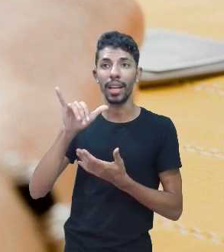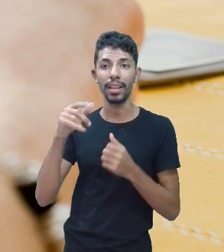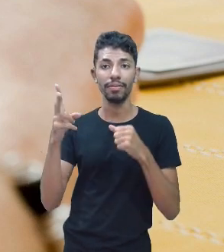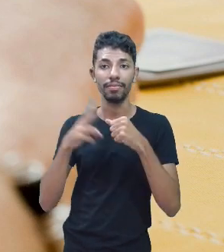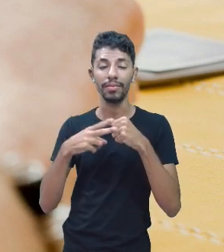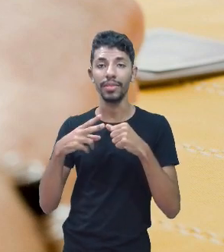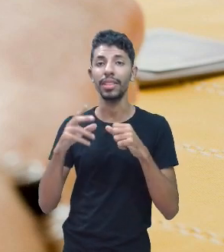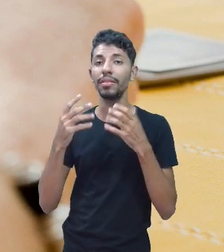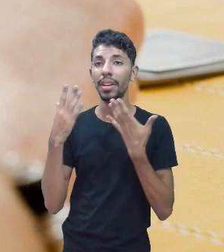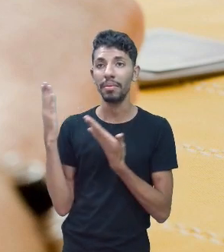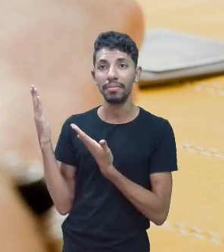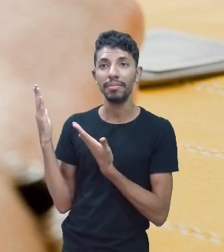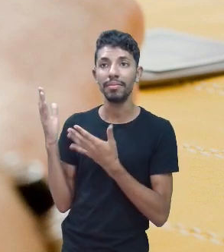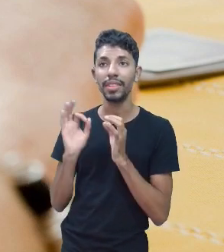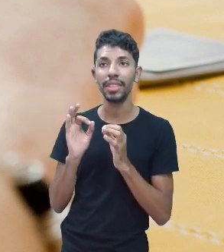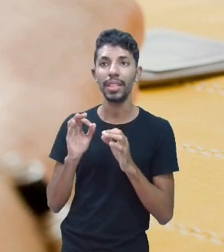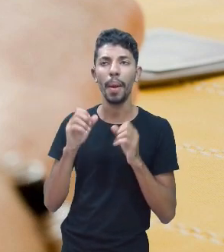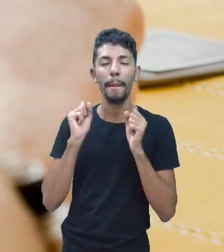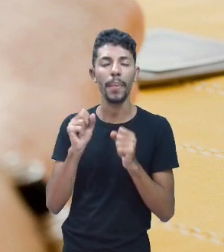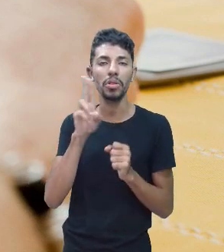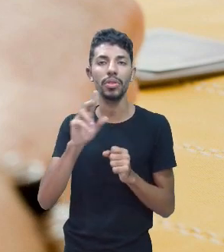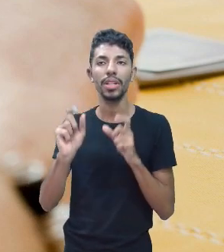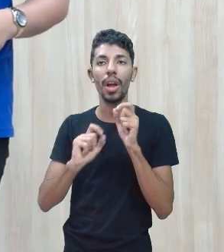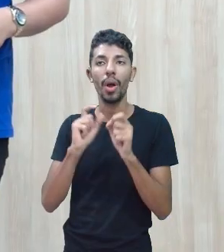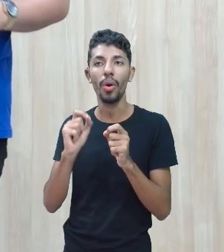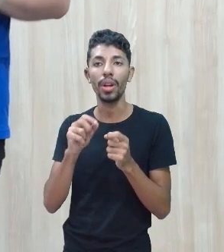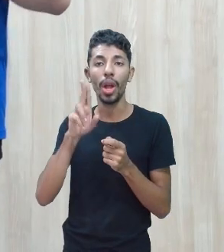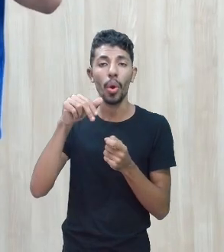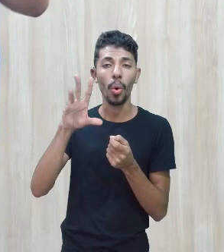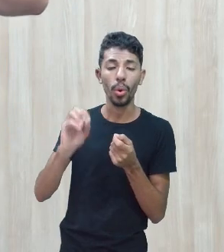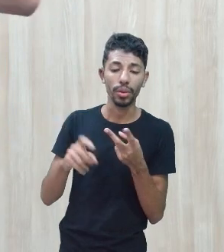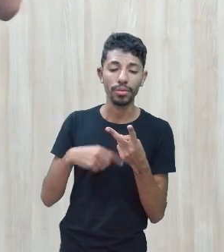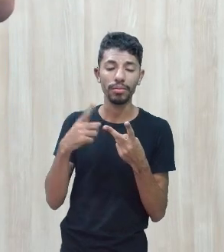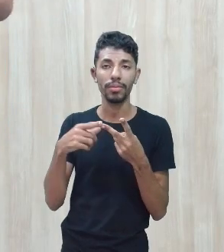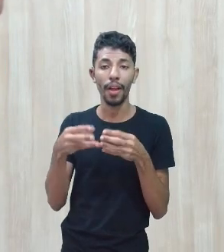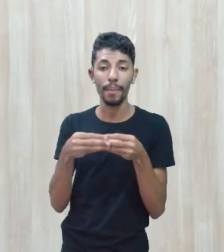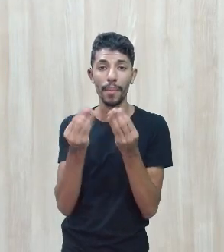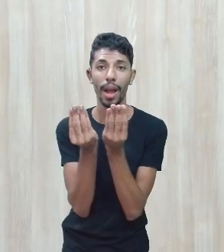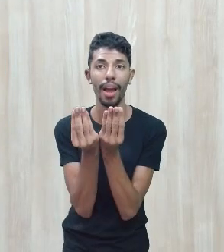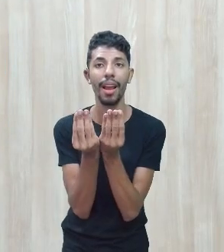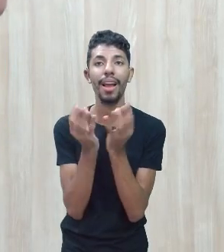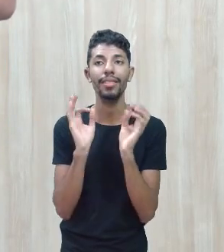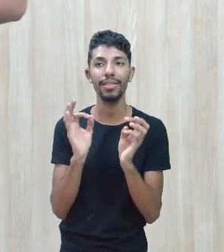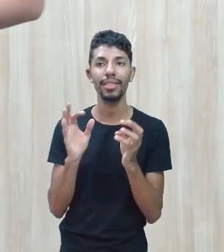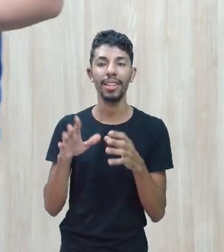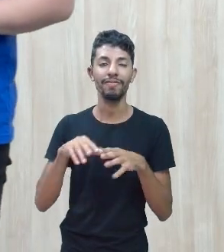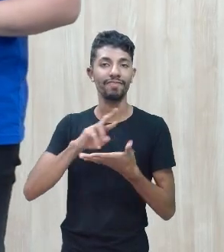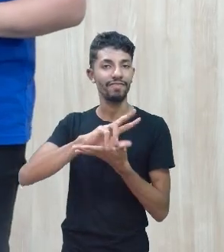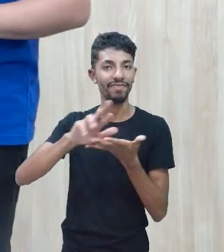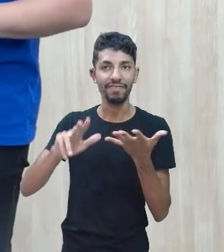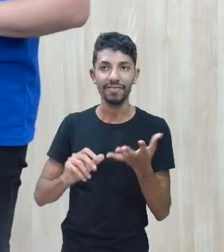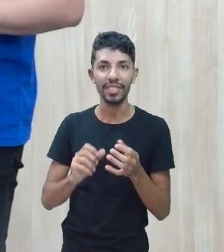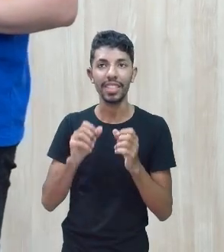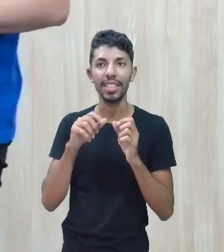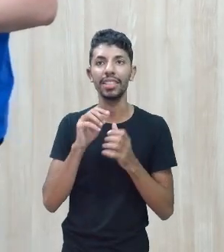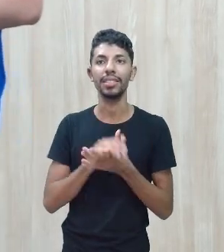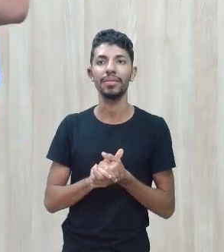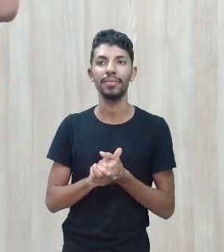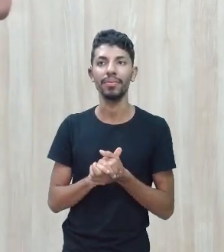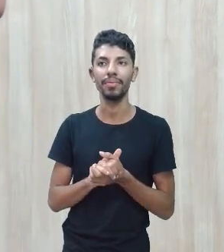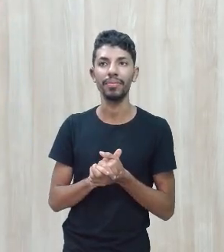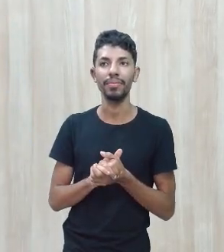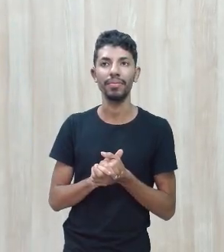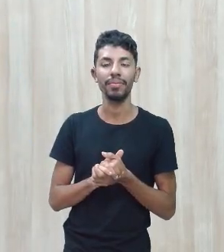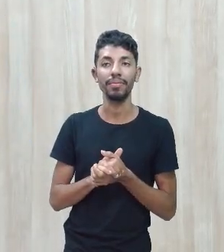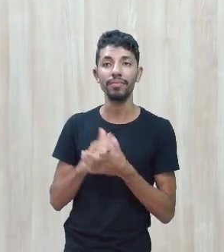carta aqui, né? Posso falar de Uno, posso falar de baralho, que for jogo de carta, tá aí vocês na fita, não é isso?